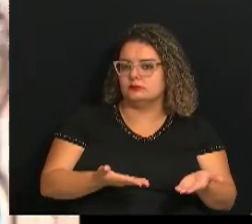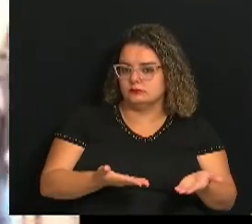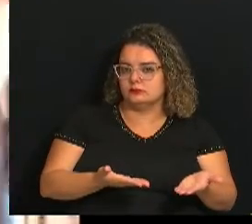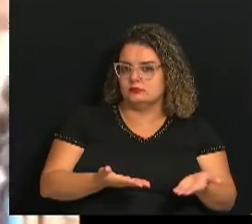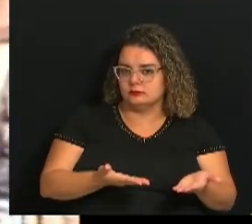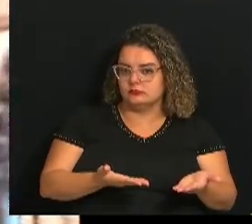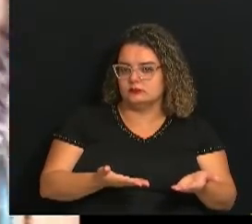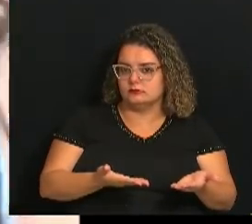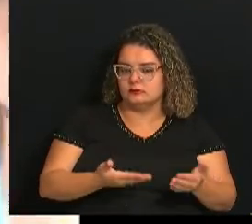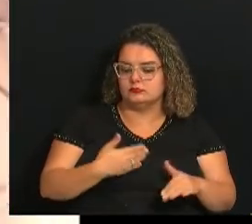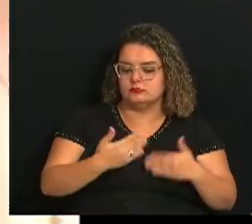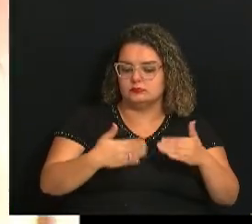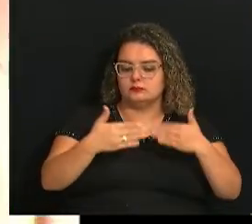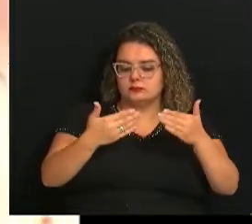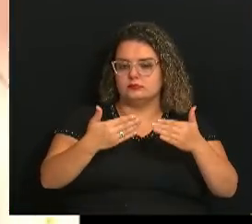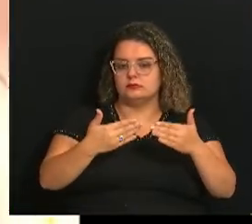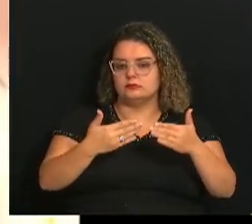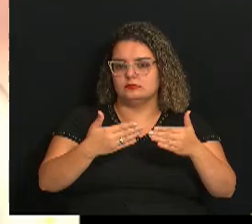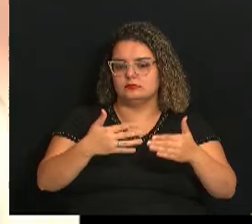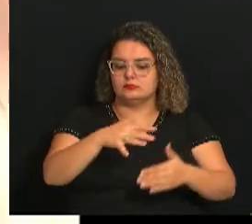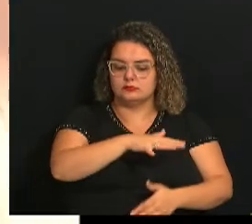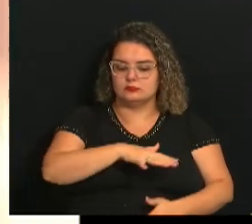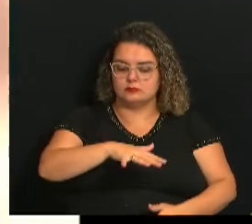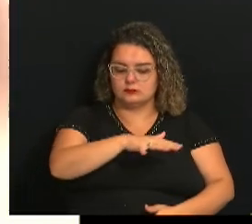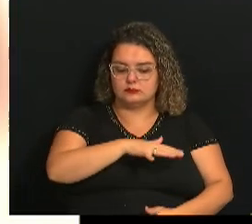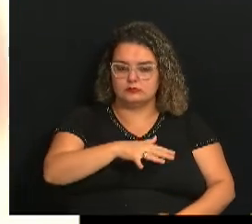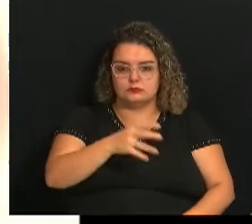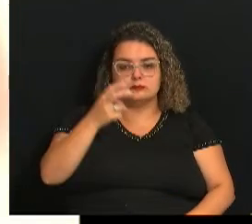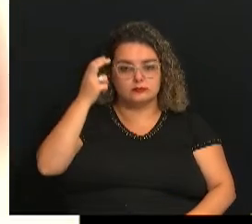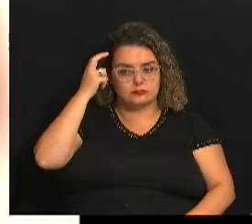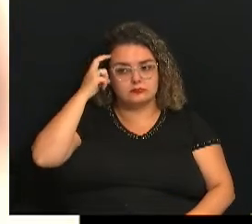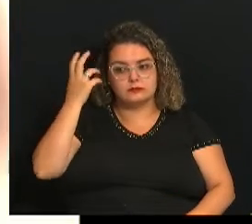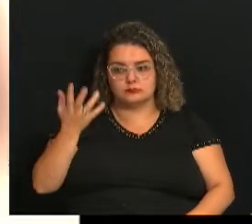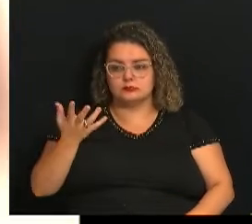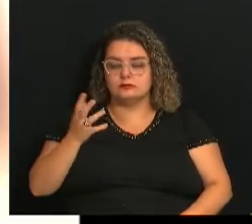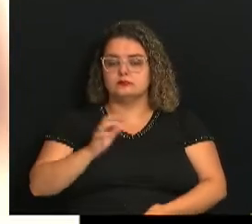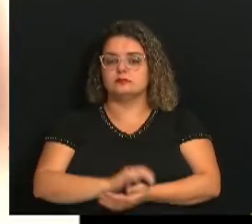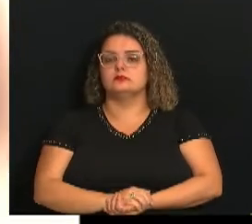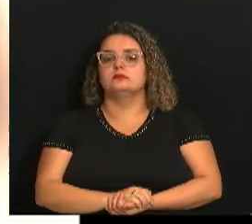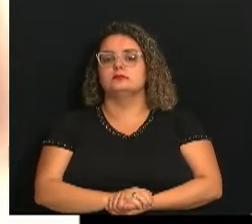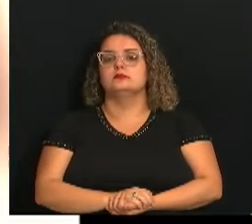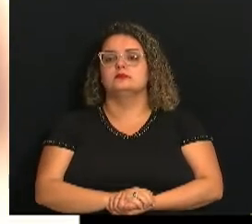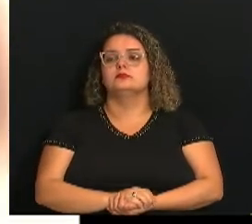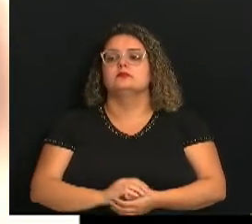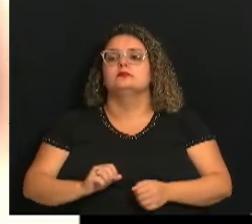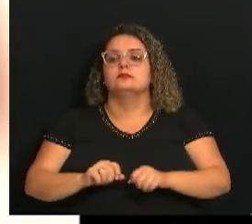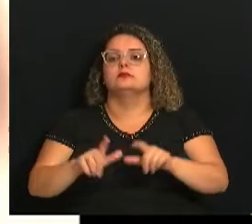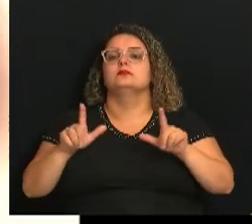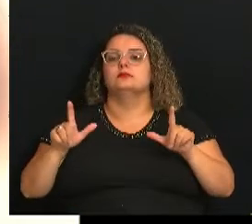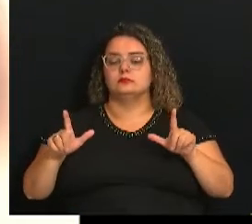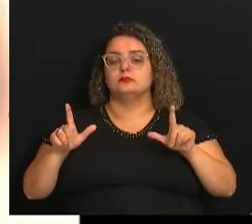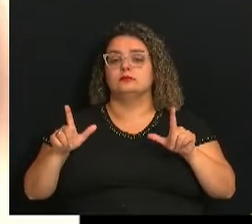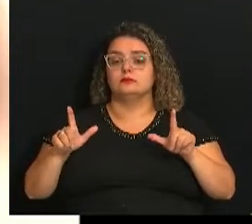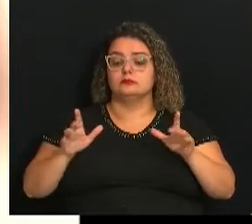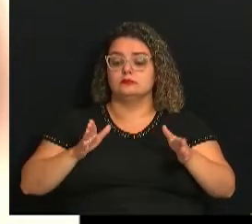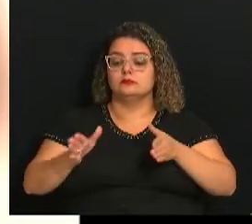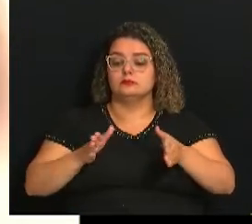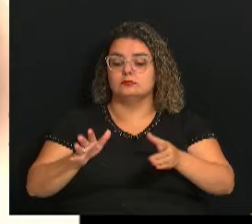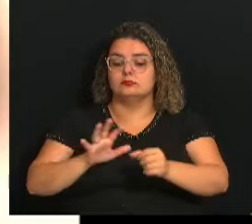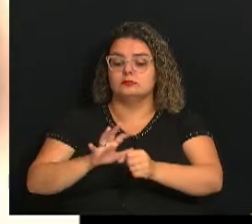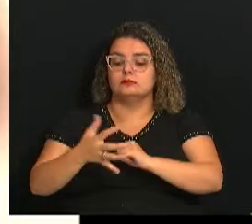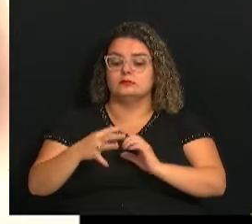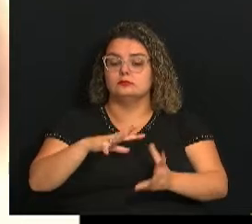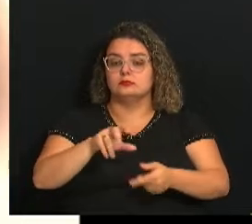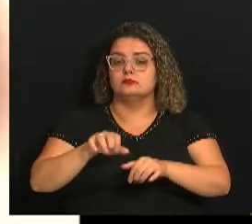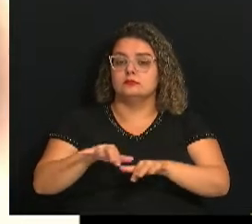políticas públicas de cultura. Só para destacar, nesse período da pandemia, eu tenho relatos de colegas